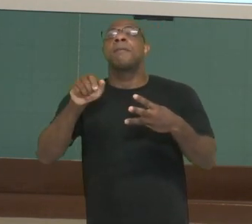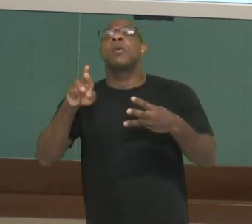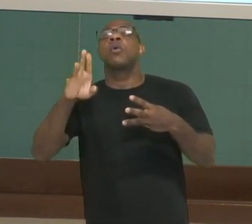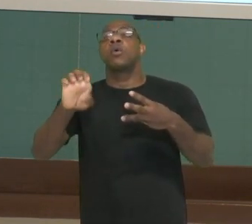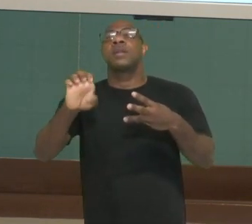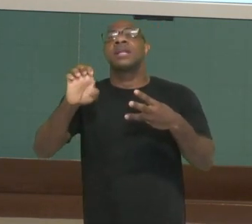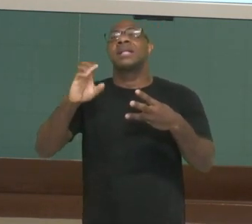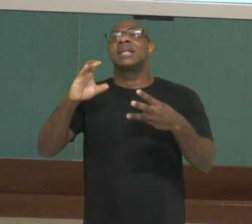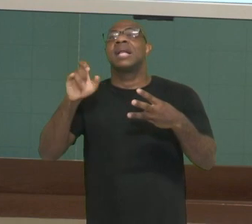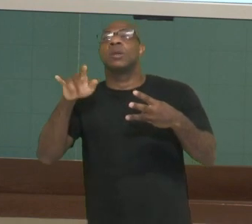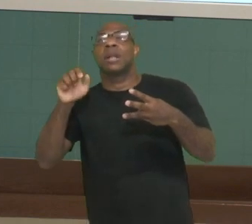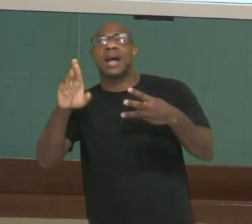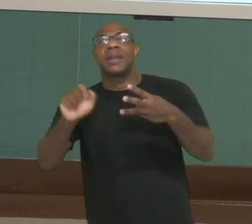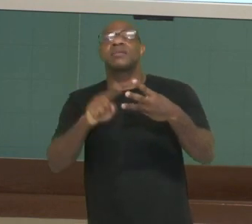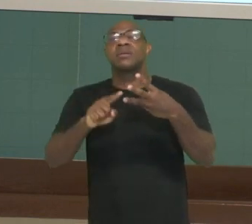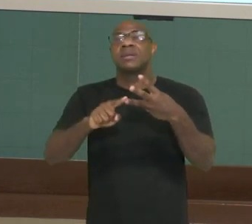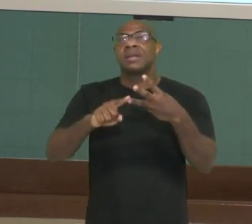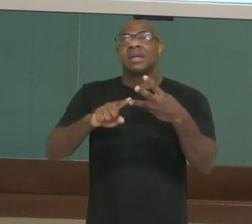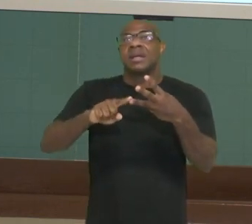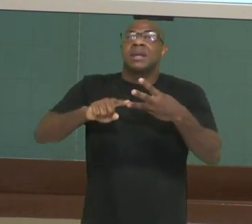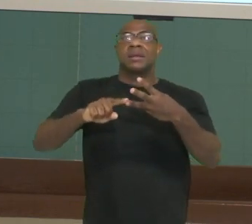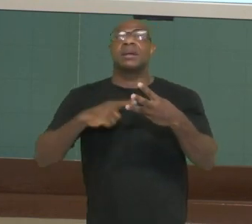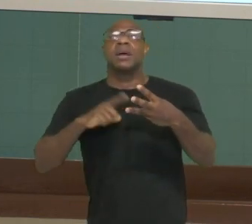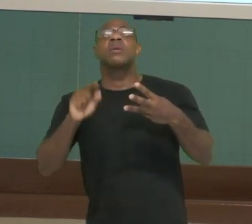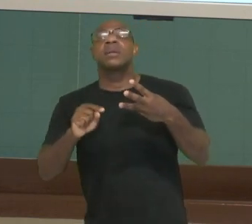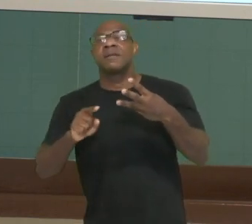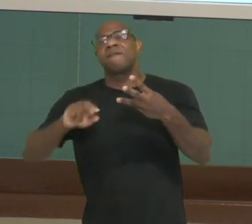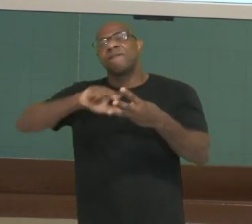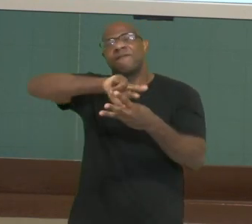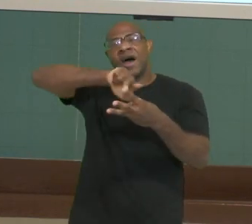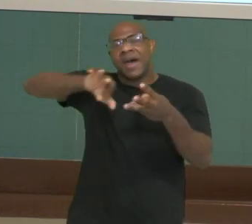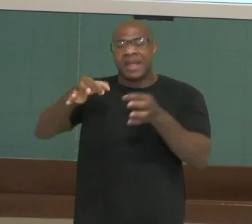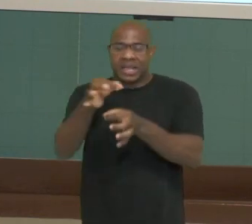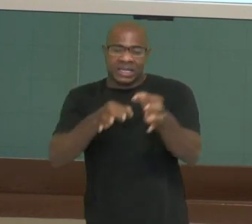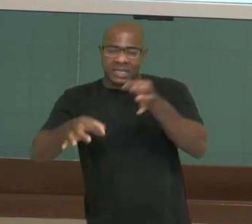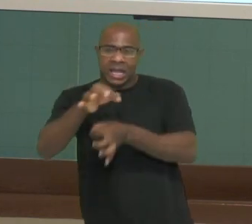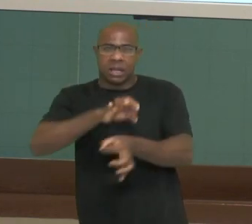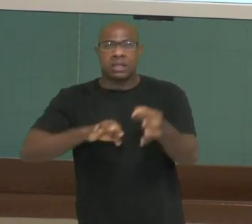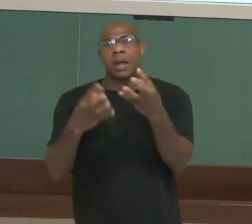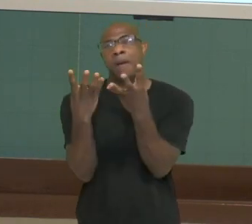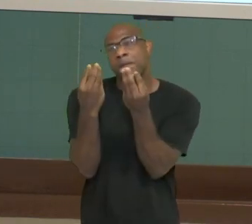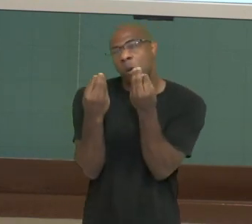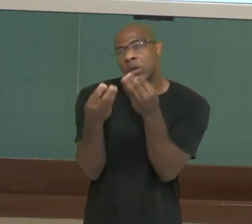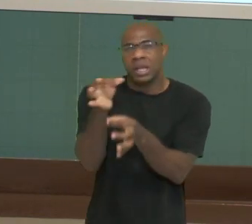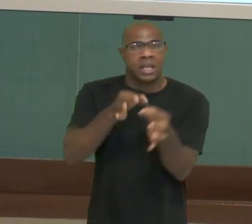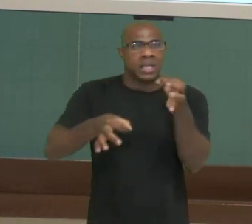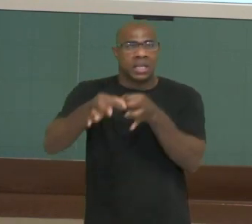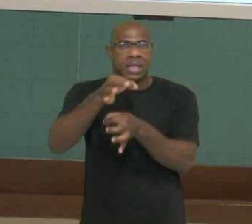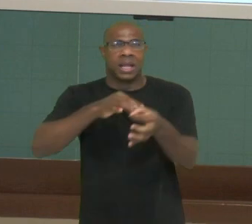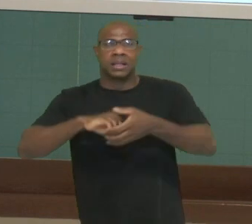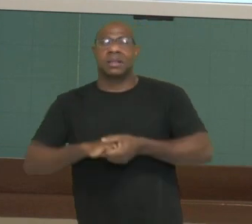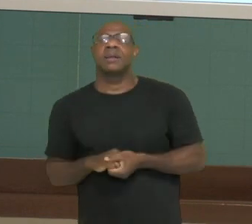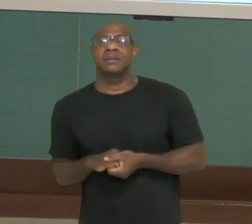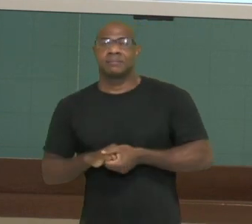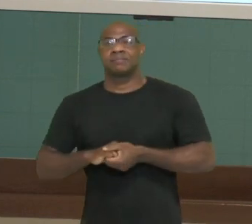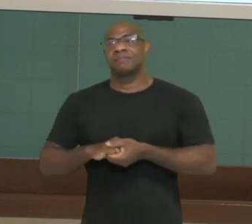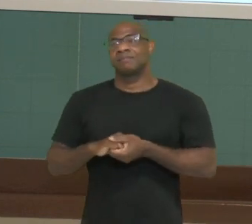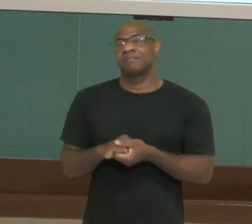ou também multicelulares, que nós vimos essa palavra aqui nos nossos slides. Então, pluricelulares